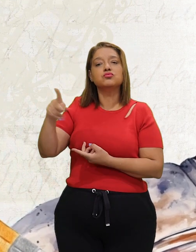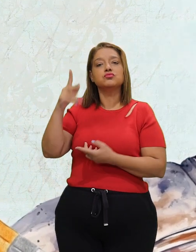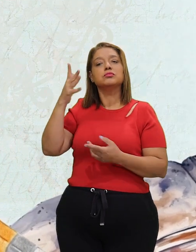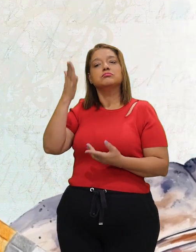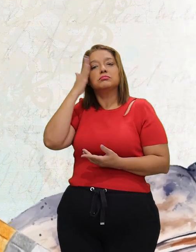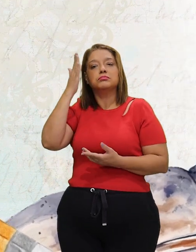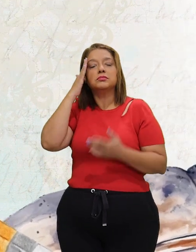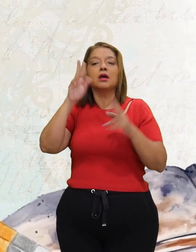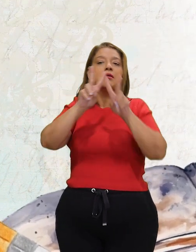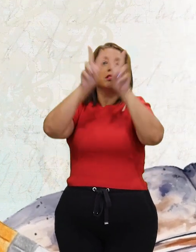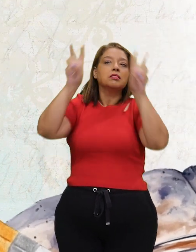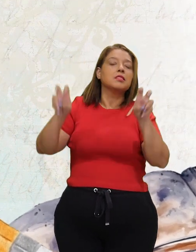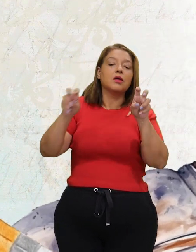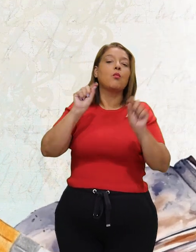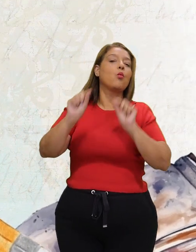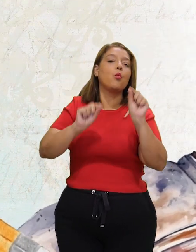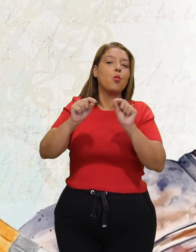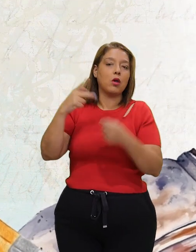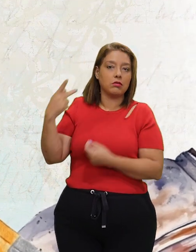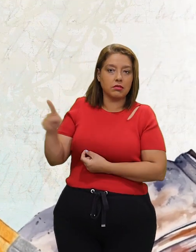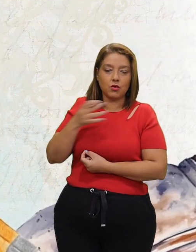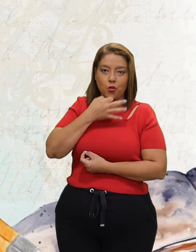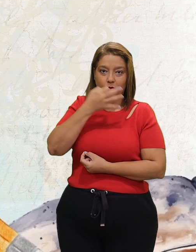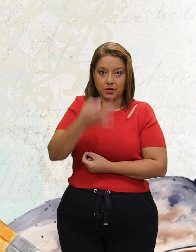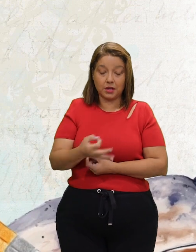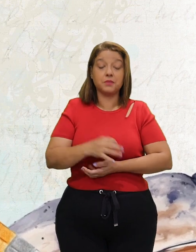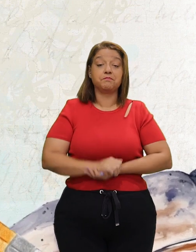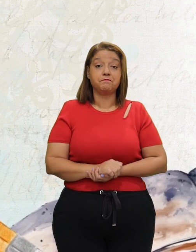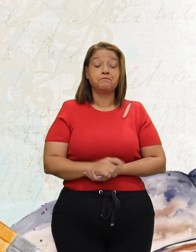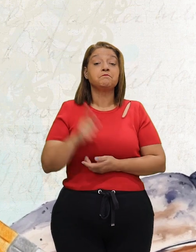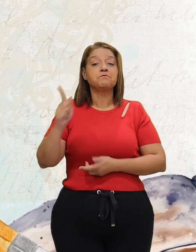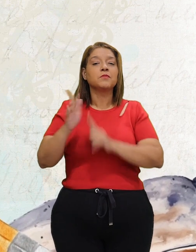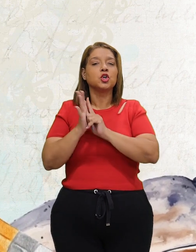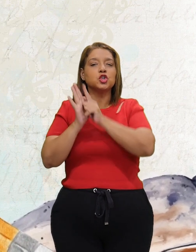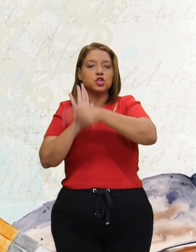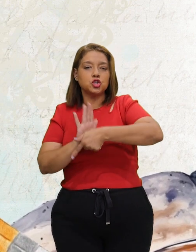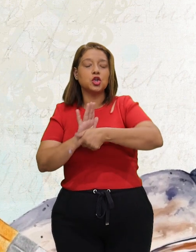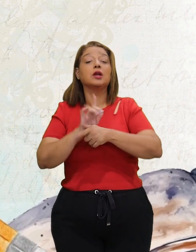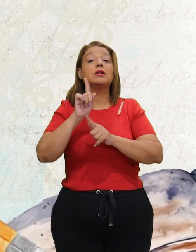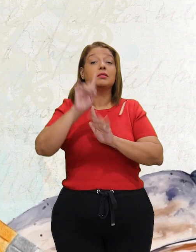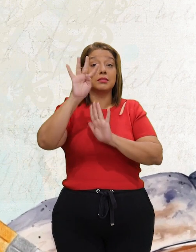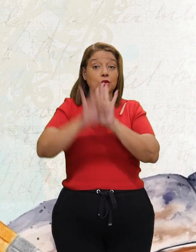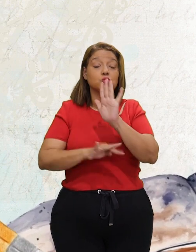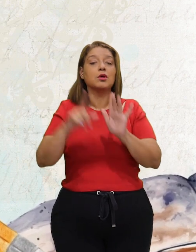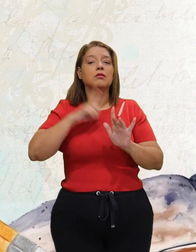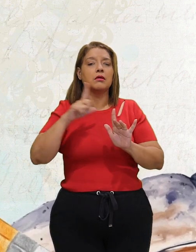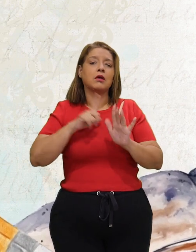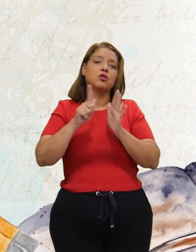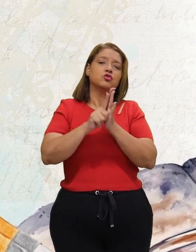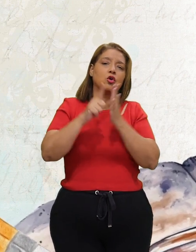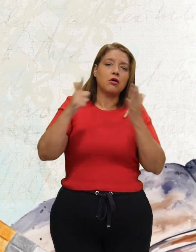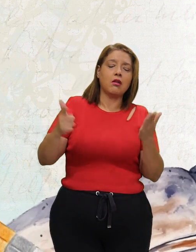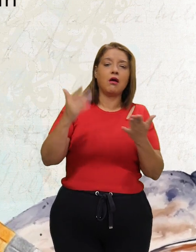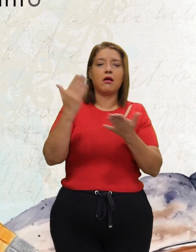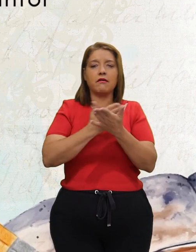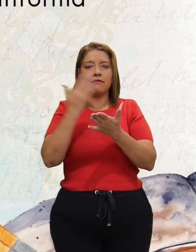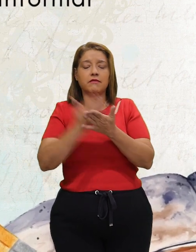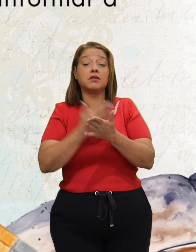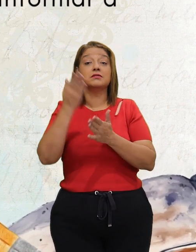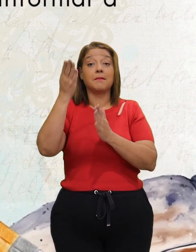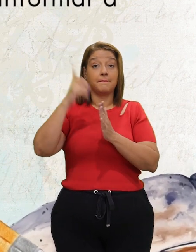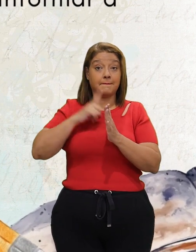específico. Esse gênero textual é comum em jornais, revistas, blogs, e é utilizado